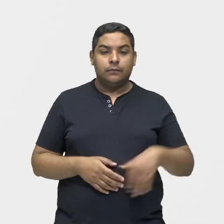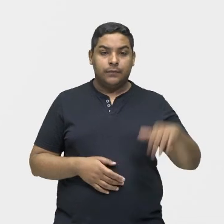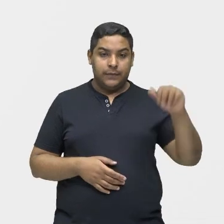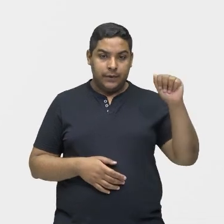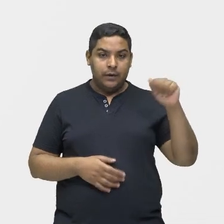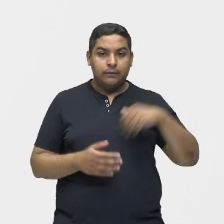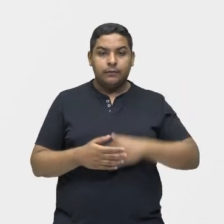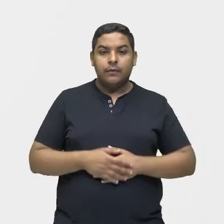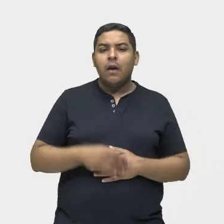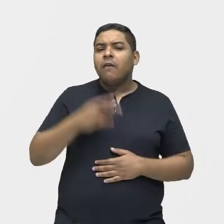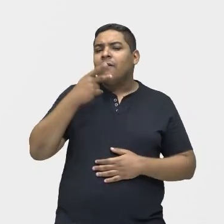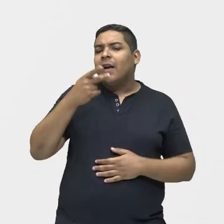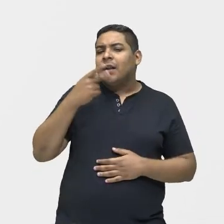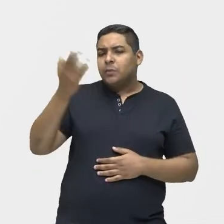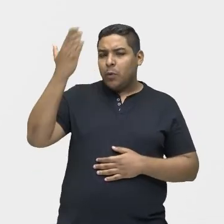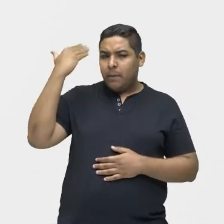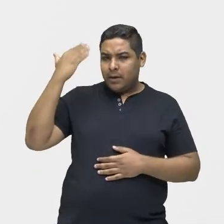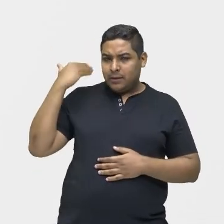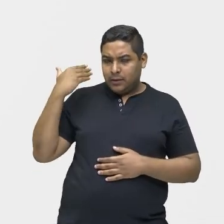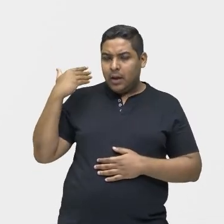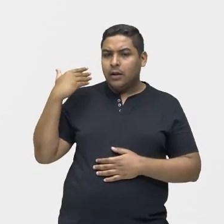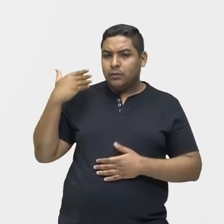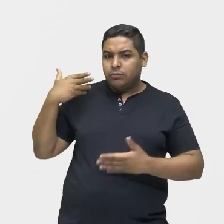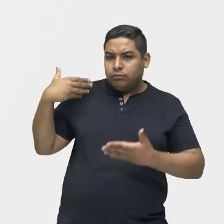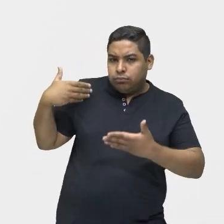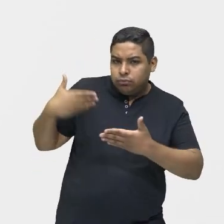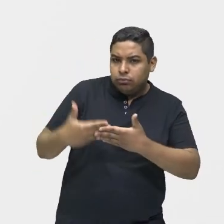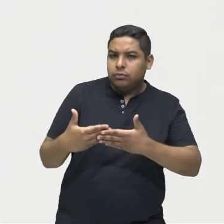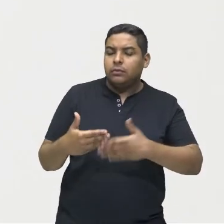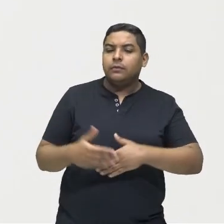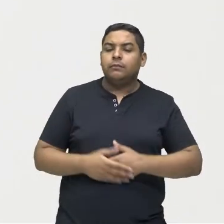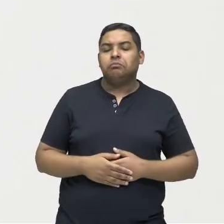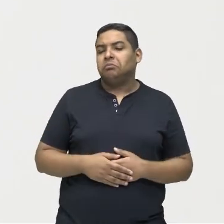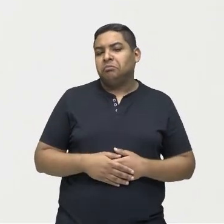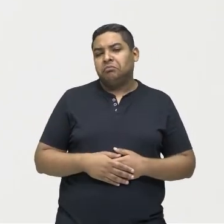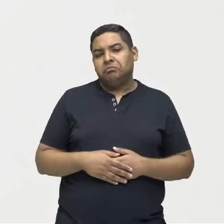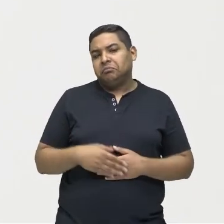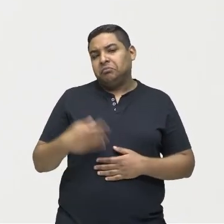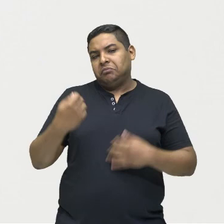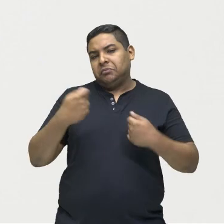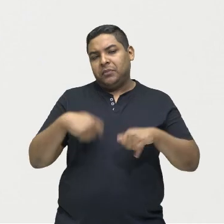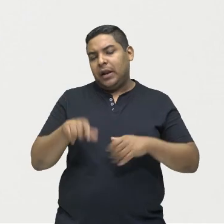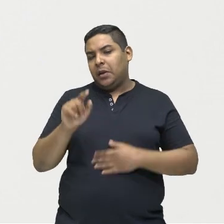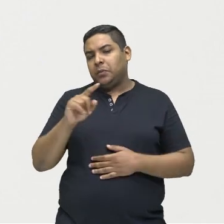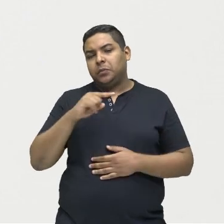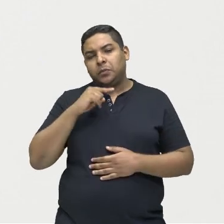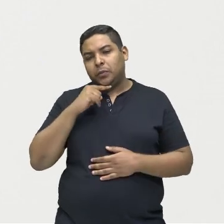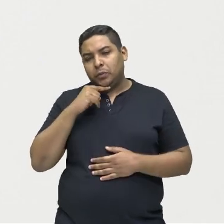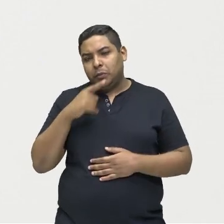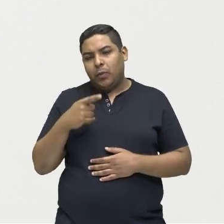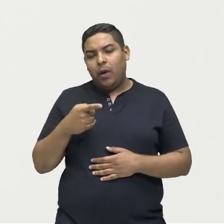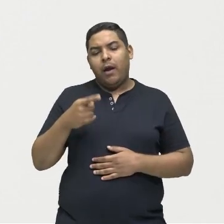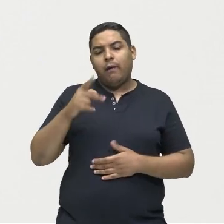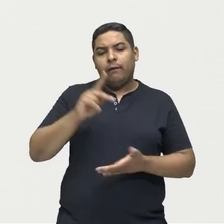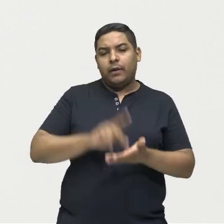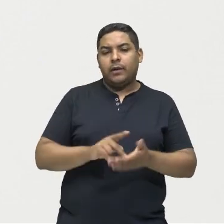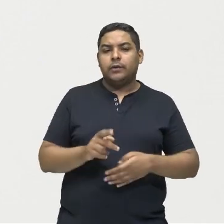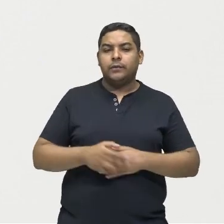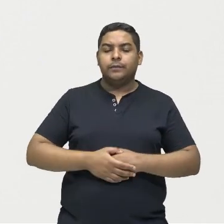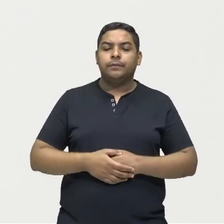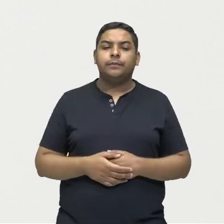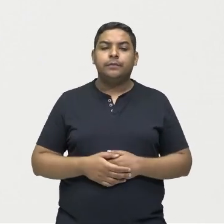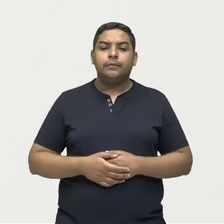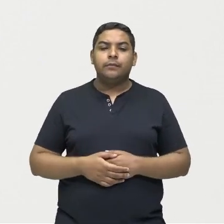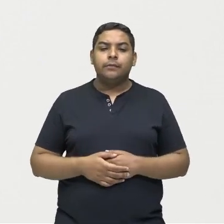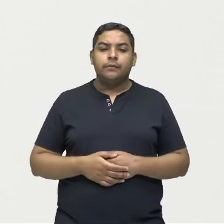A, falar sobre o passado? Obviamente, né? Não, nós não temos então o will para falar no passado. Letra